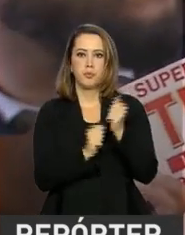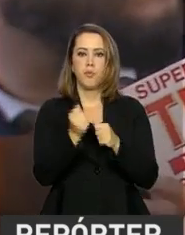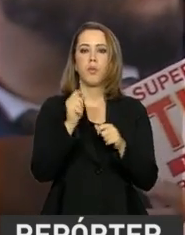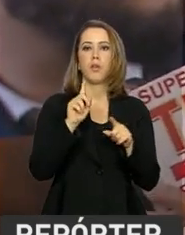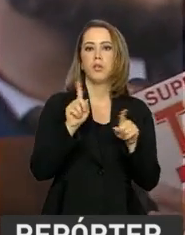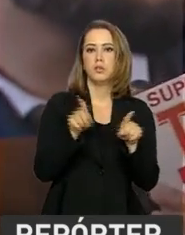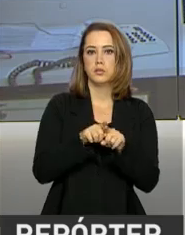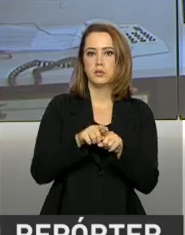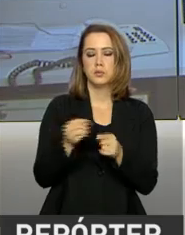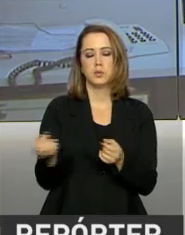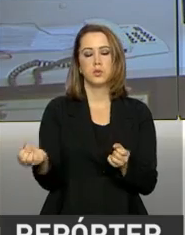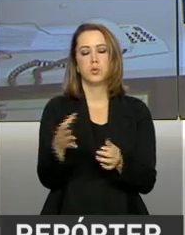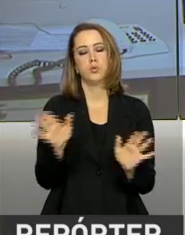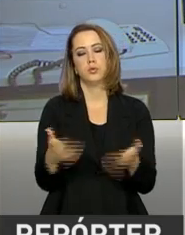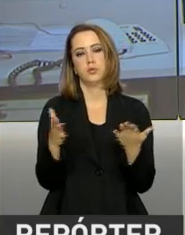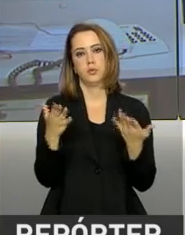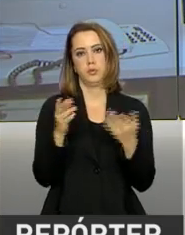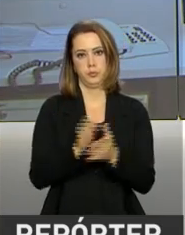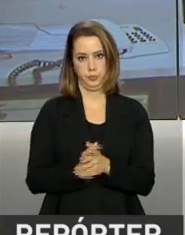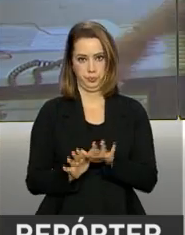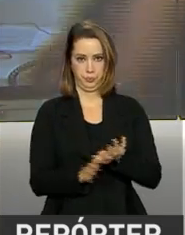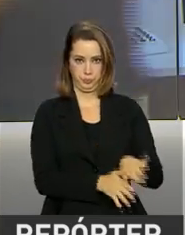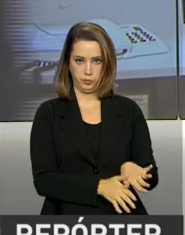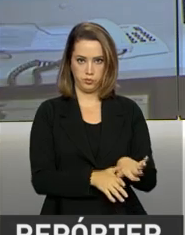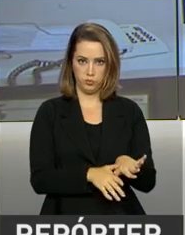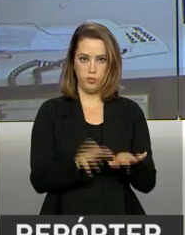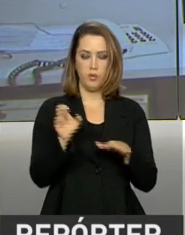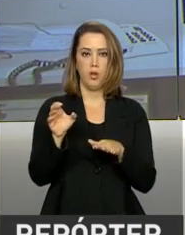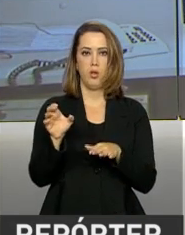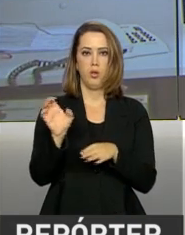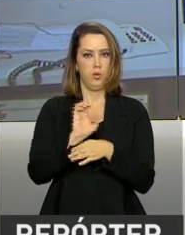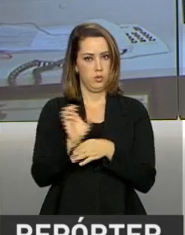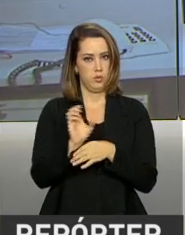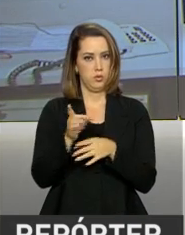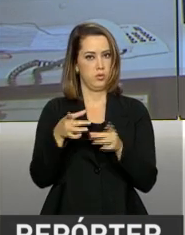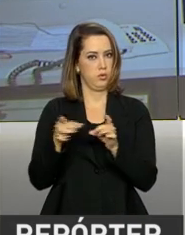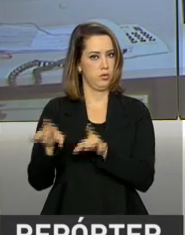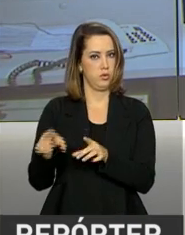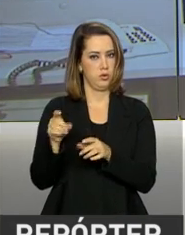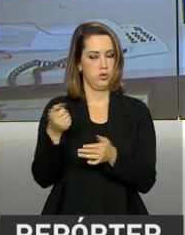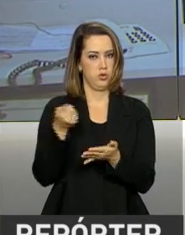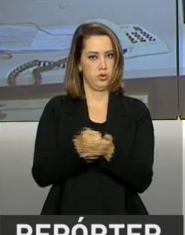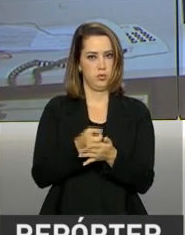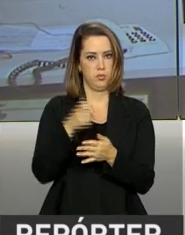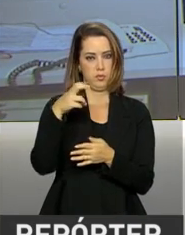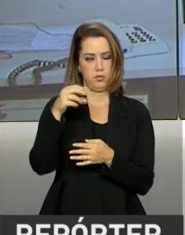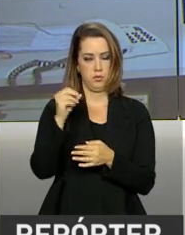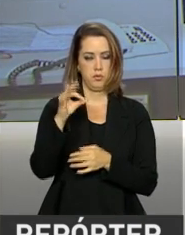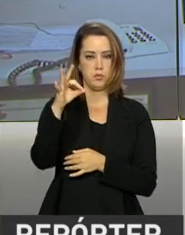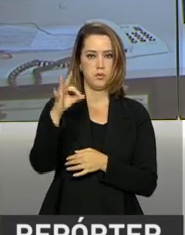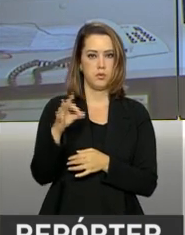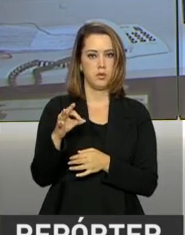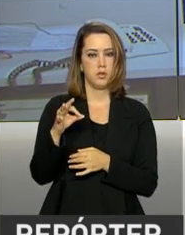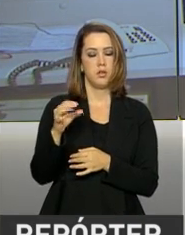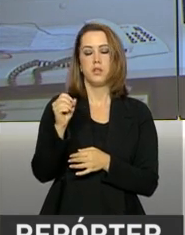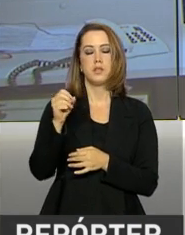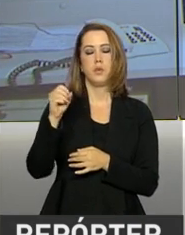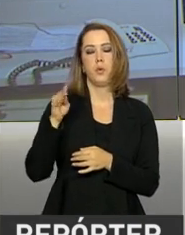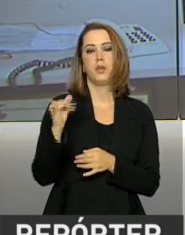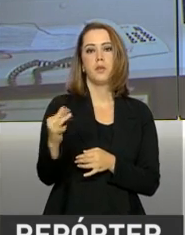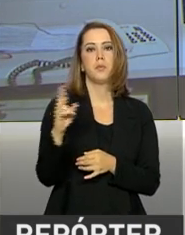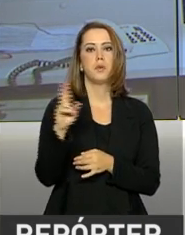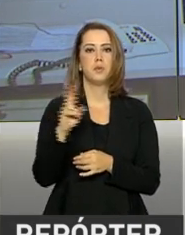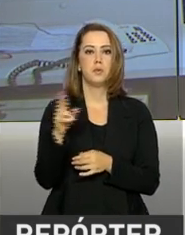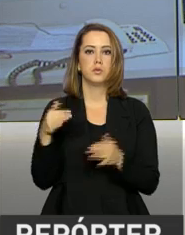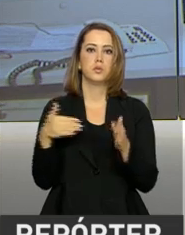para novos investimentos os estados deixarão de pagar cerca de 50 bilhões de reais ao governo federal até